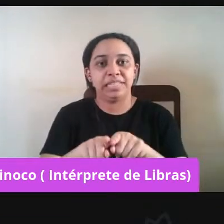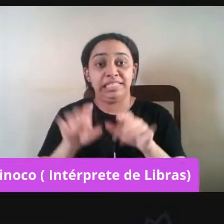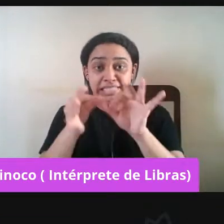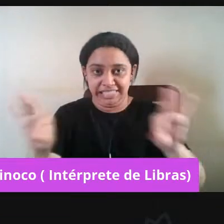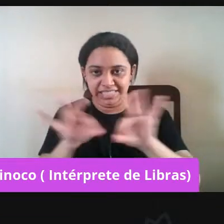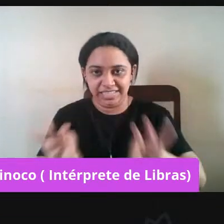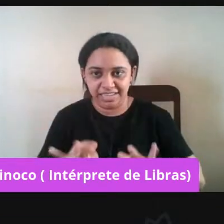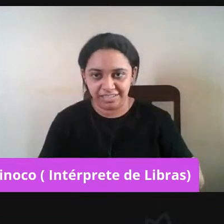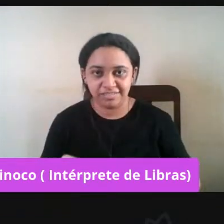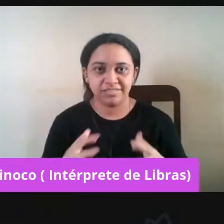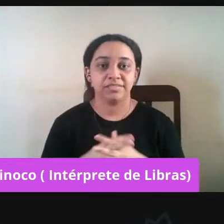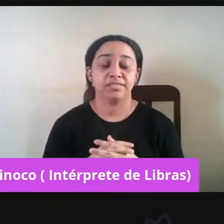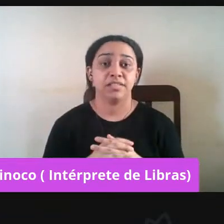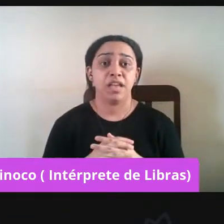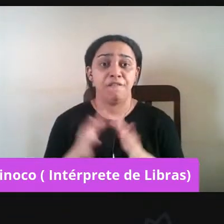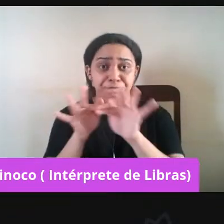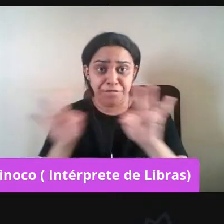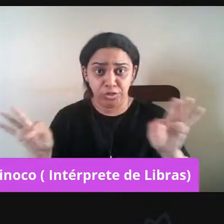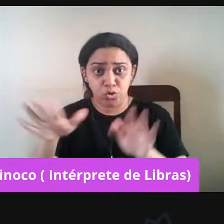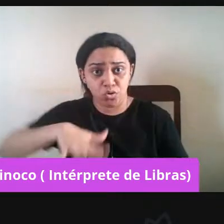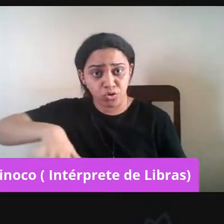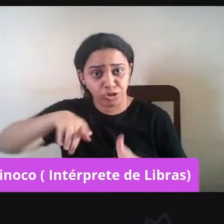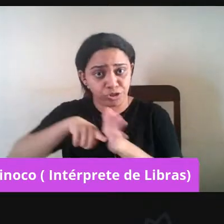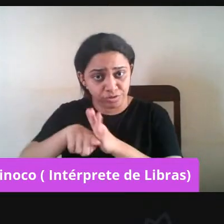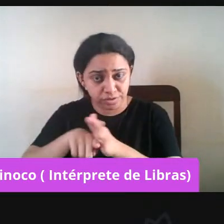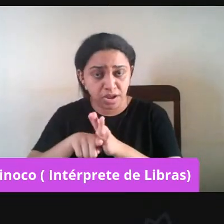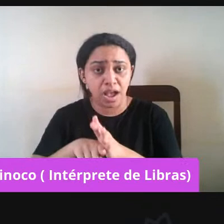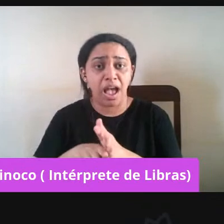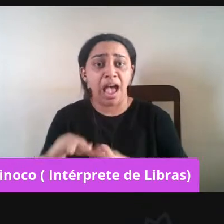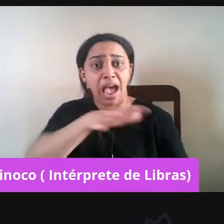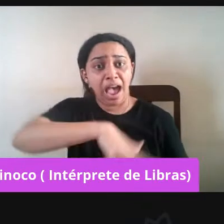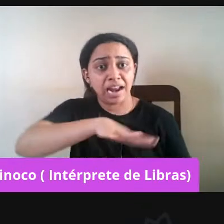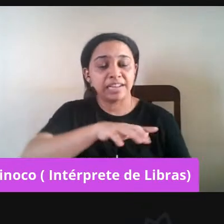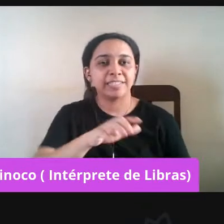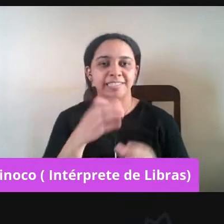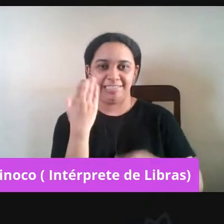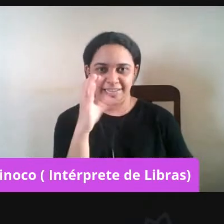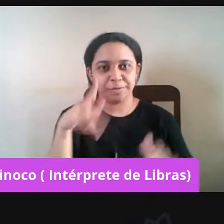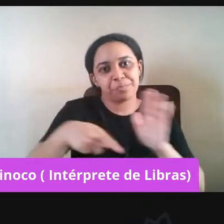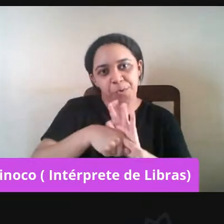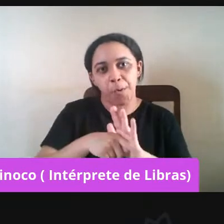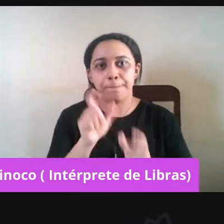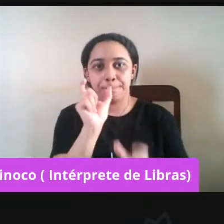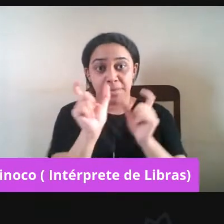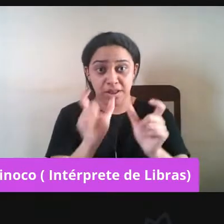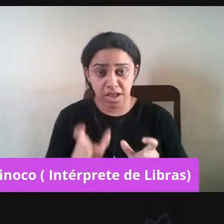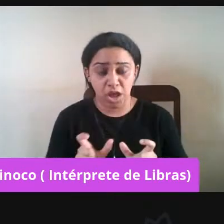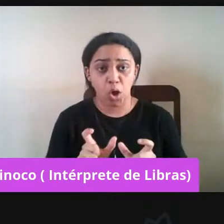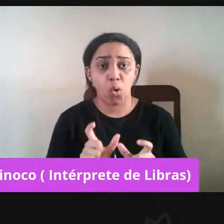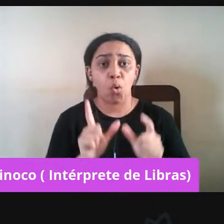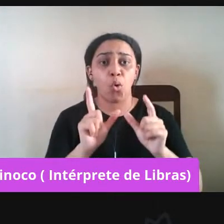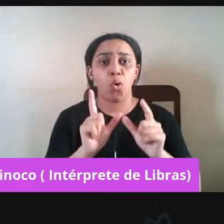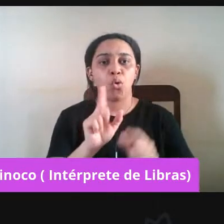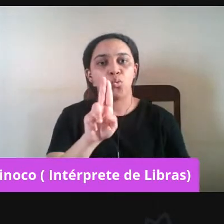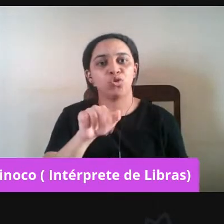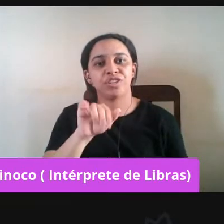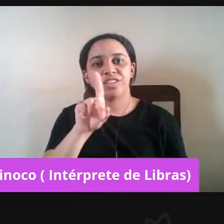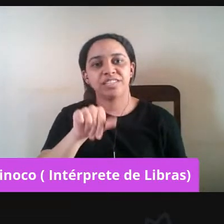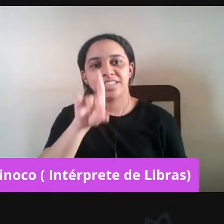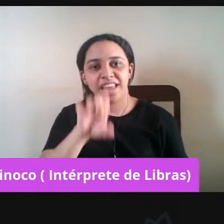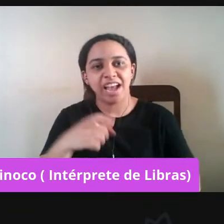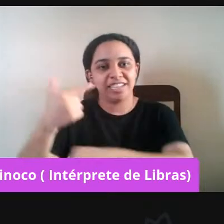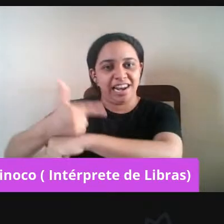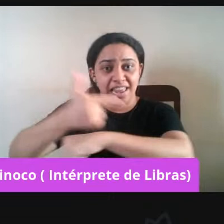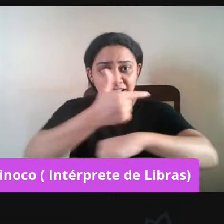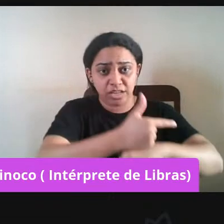fraseologia é um dos ramos das ciências da palavra que tem por objeto de estudo as unidades lexicais constituídas de dois ou